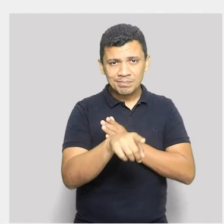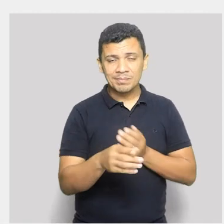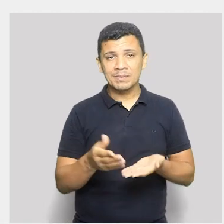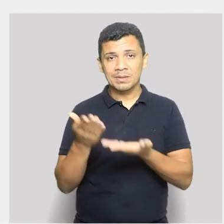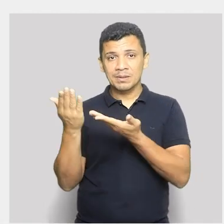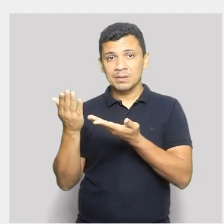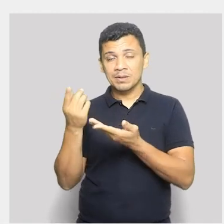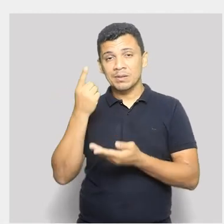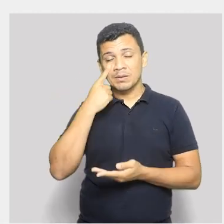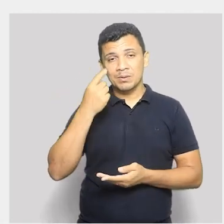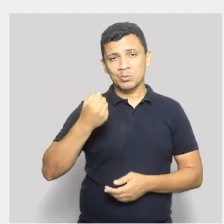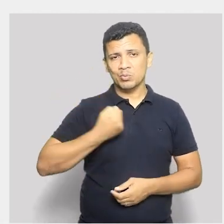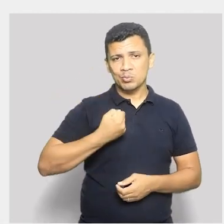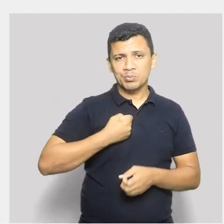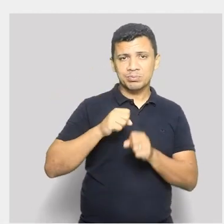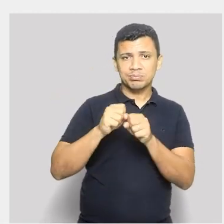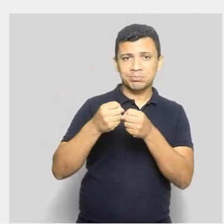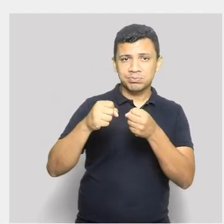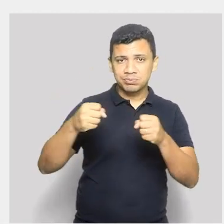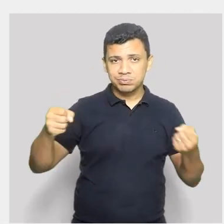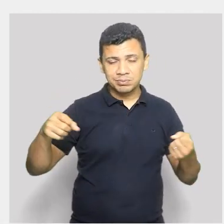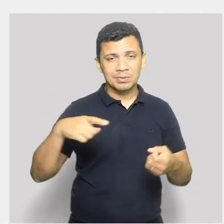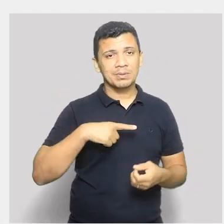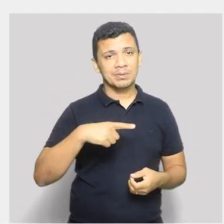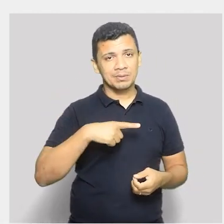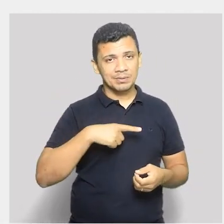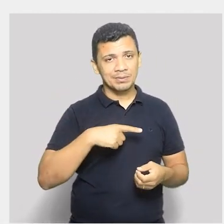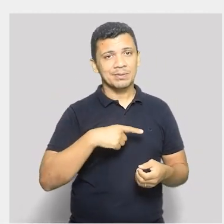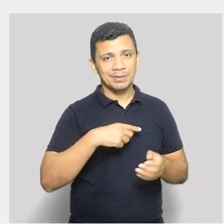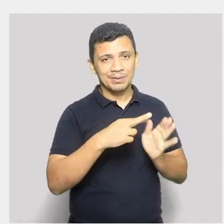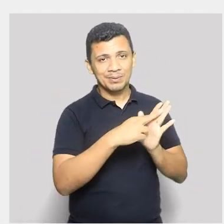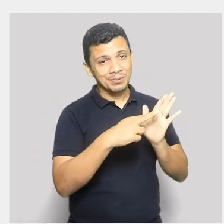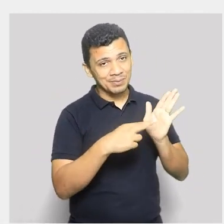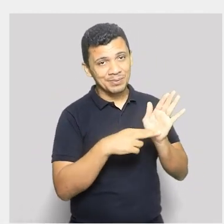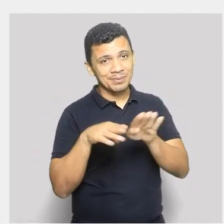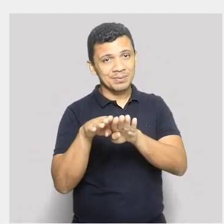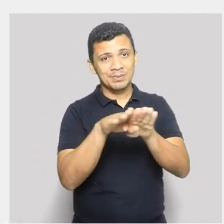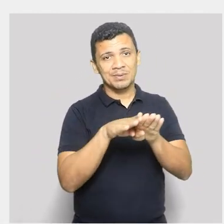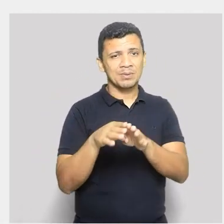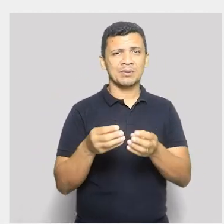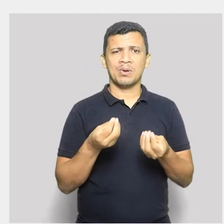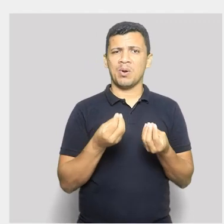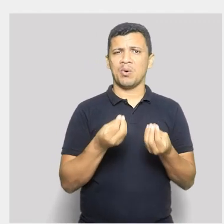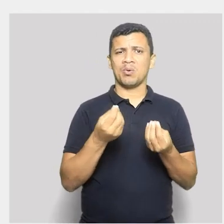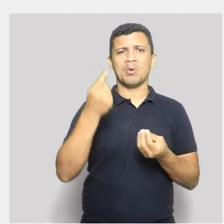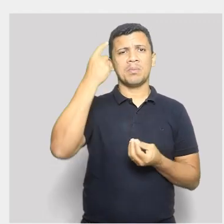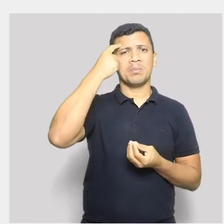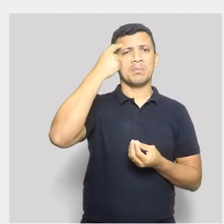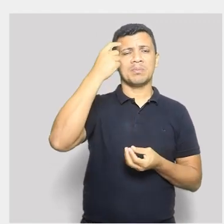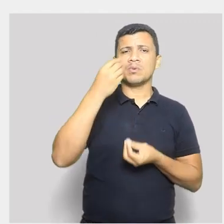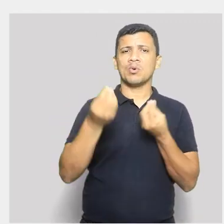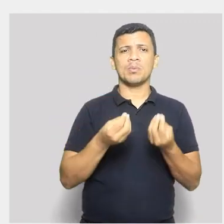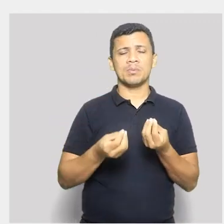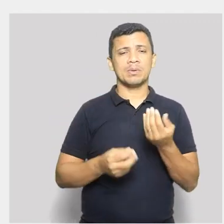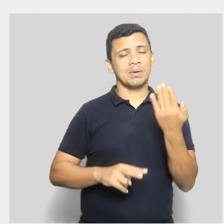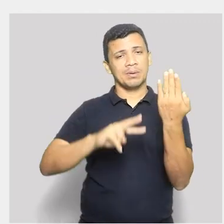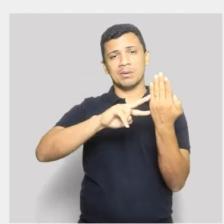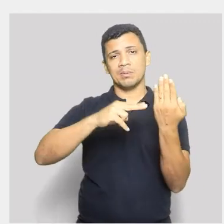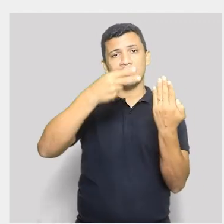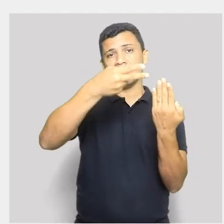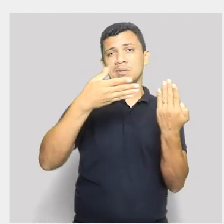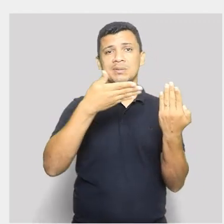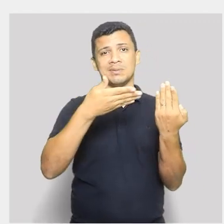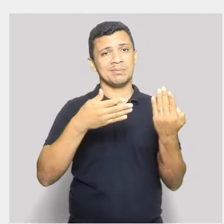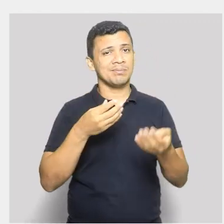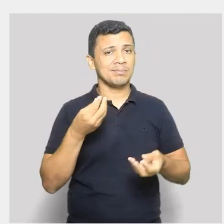só tu olhar um número muito gigante, tu tem que obedecer um padrão. Mas como é que eu teria essa linha de raciocínio? Porque eu estou trabalhando com potência. Se tu está trabalhando com